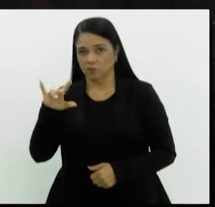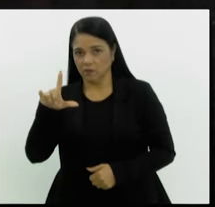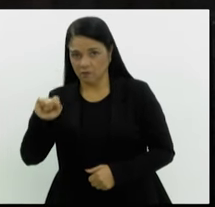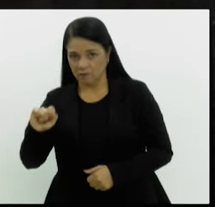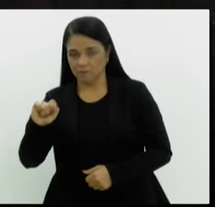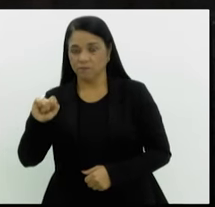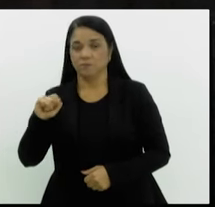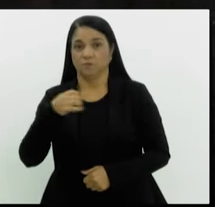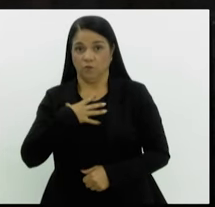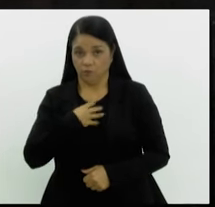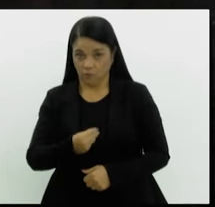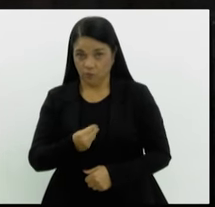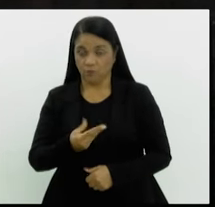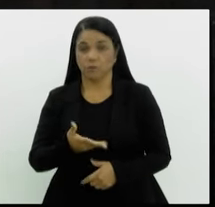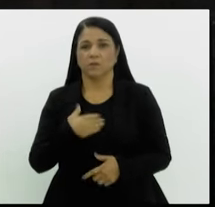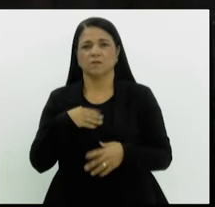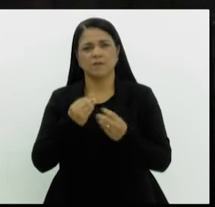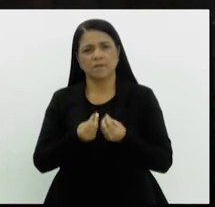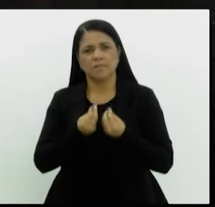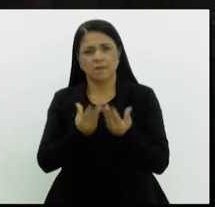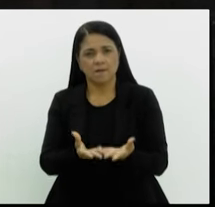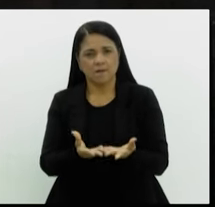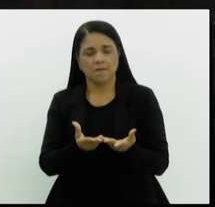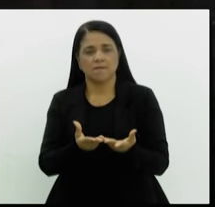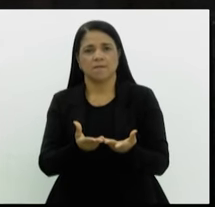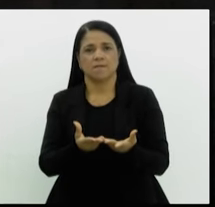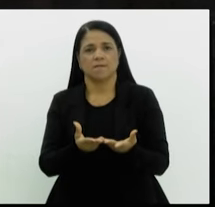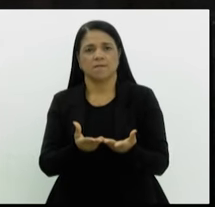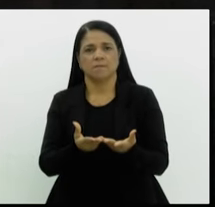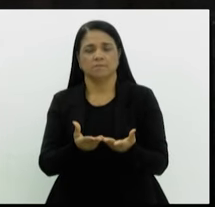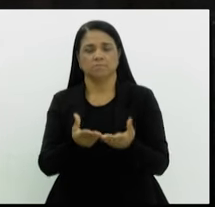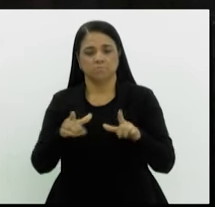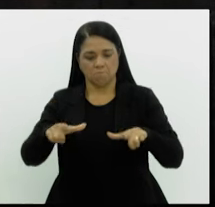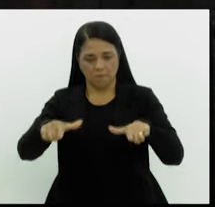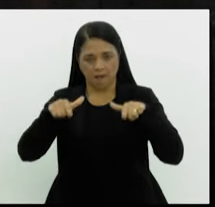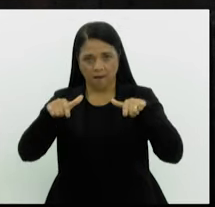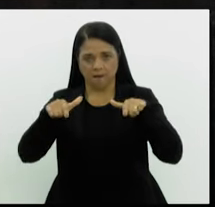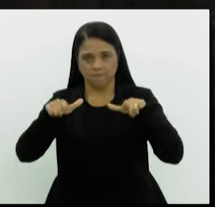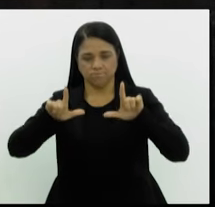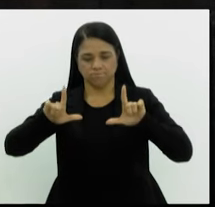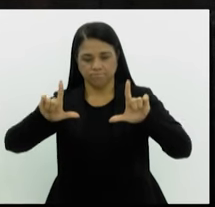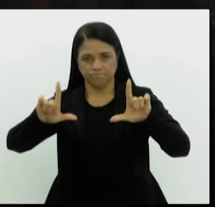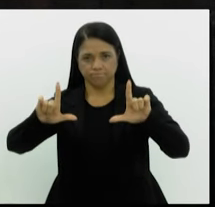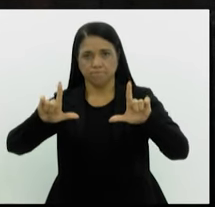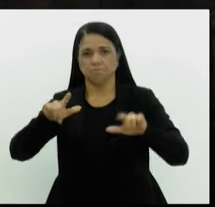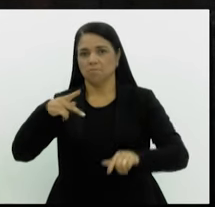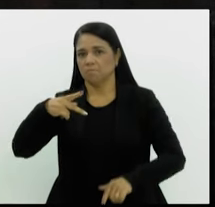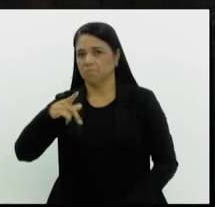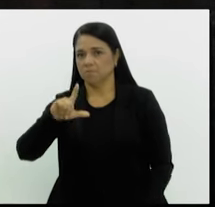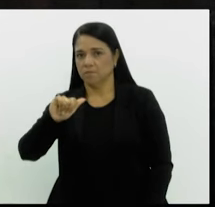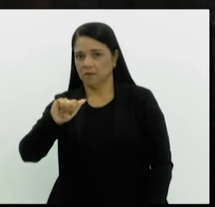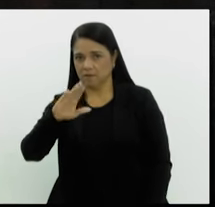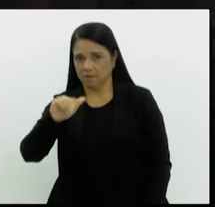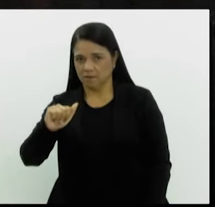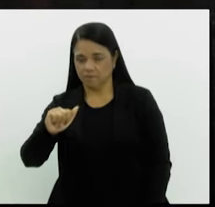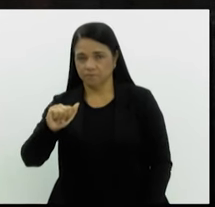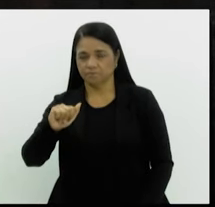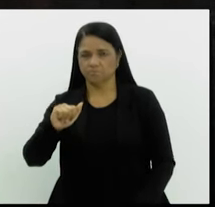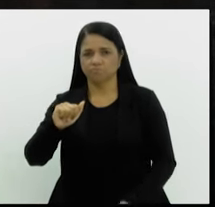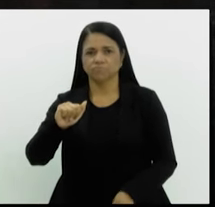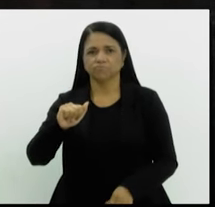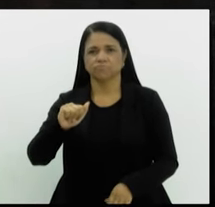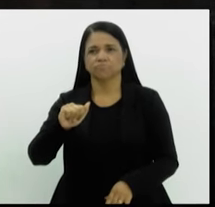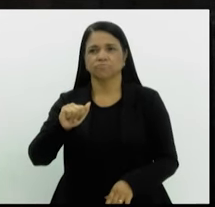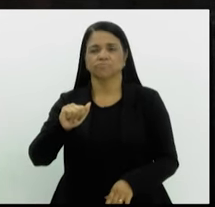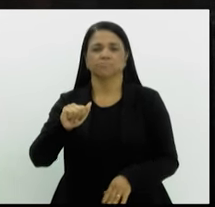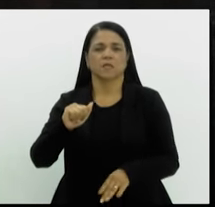na entrega da placa a mais antiga